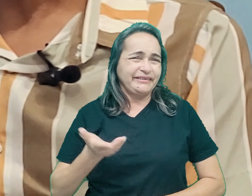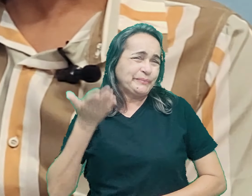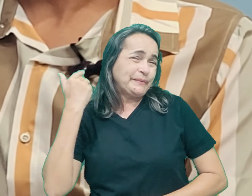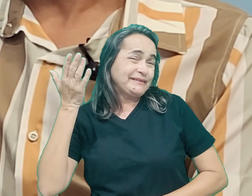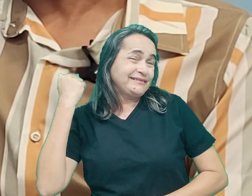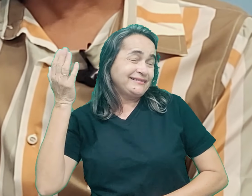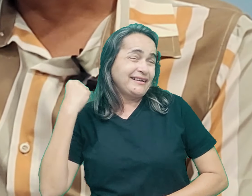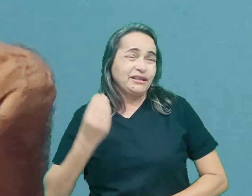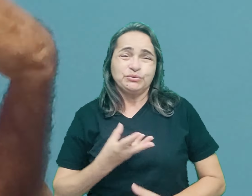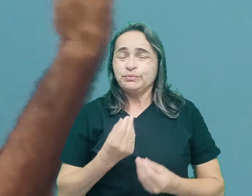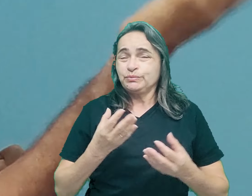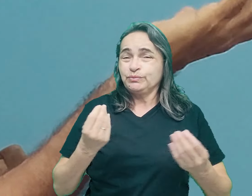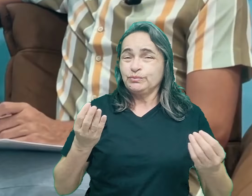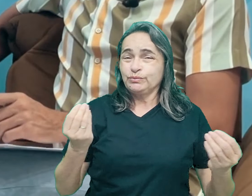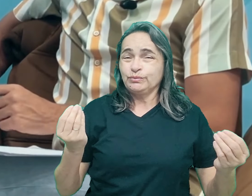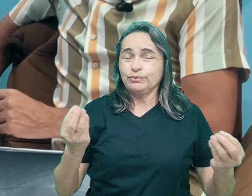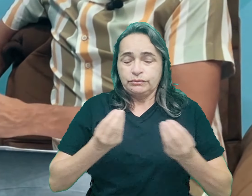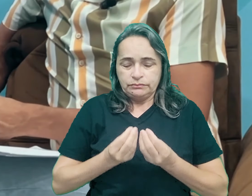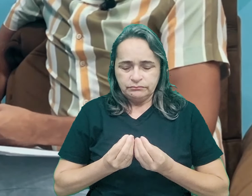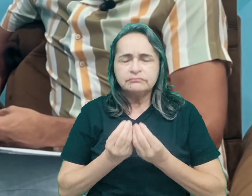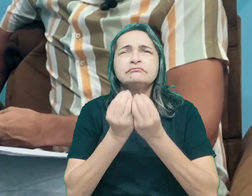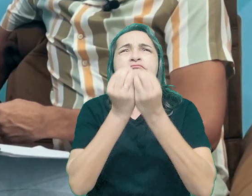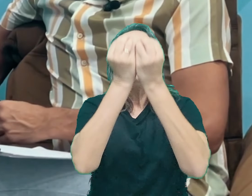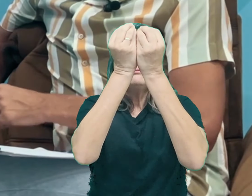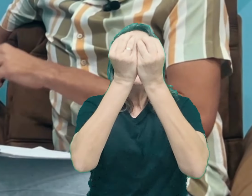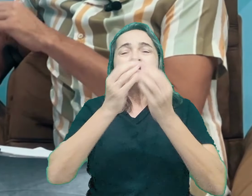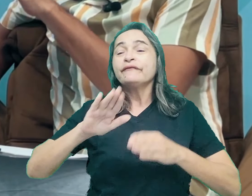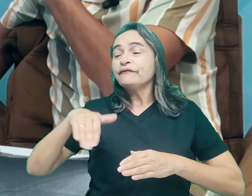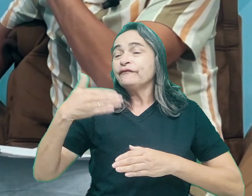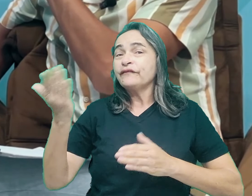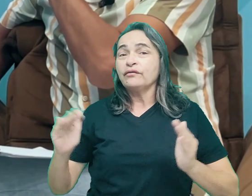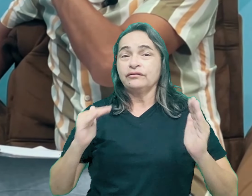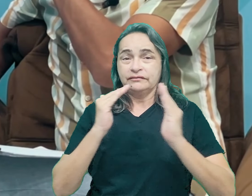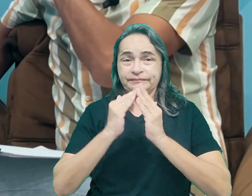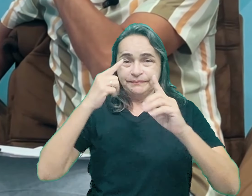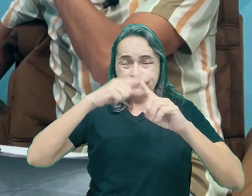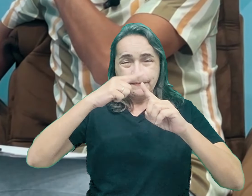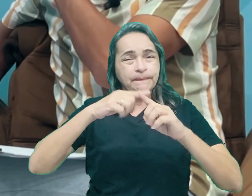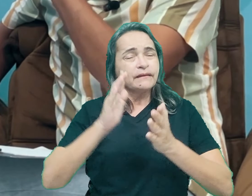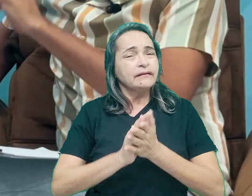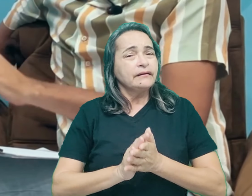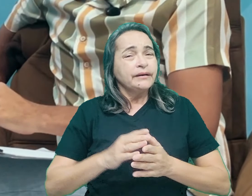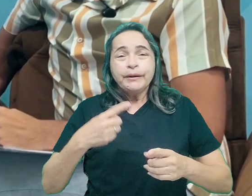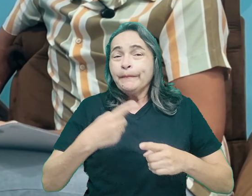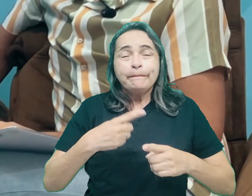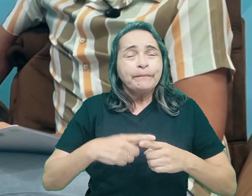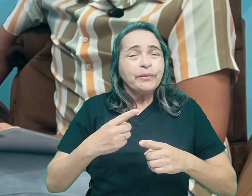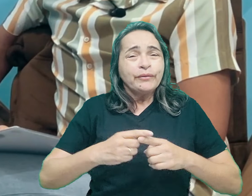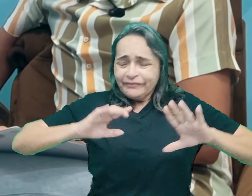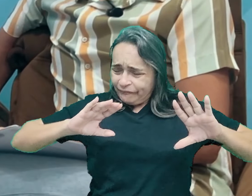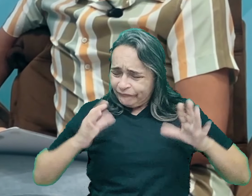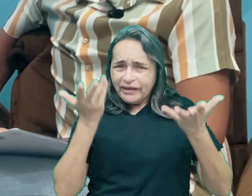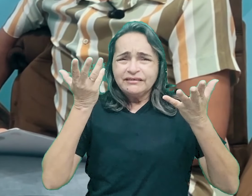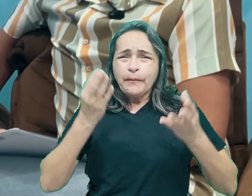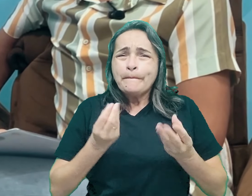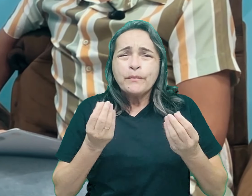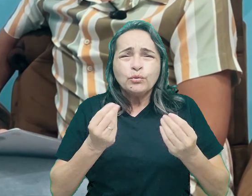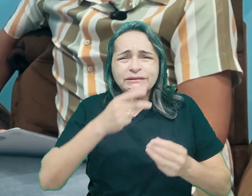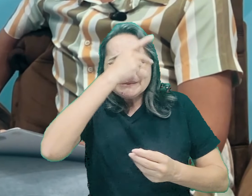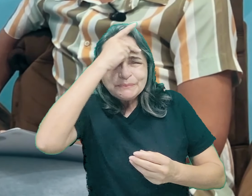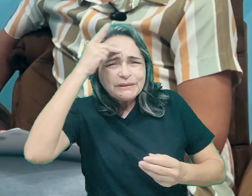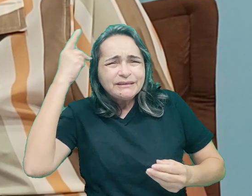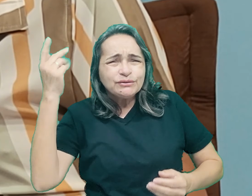do Divino fora? Fora, porque não cabia o povo dentro. Entendi. Porque não cabia o povo dentro. E igreja não cabe dentro. Você vai para o Vaticano e a missa é fora, que não